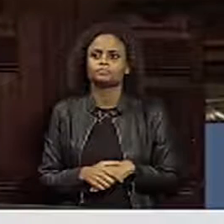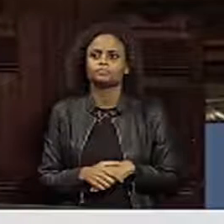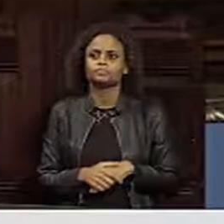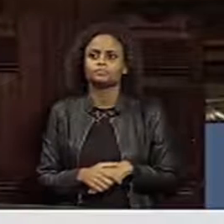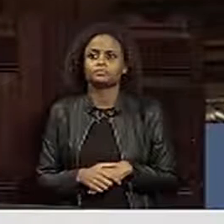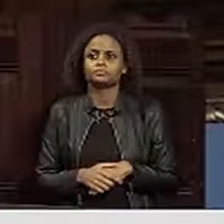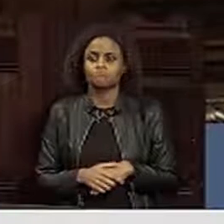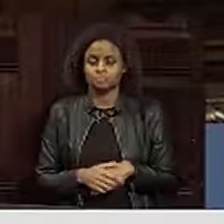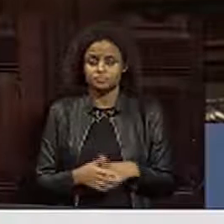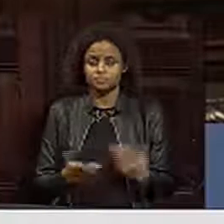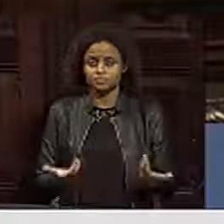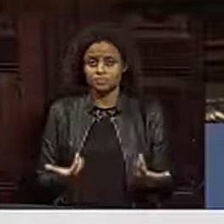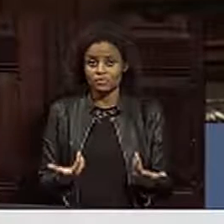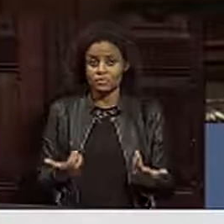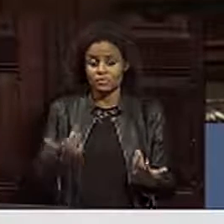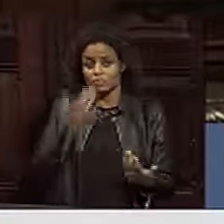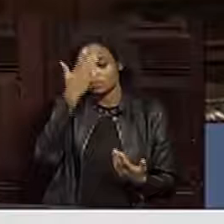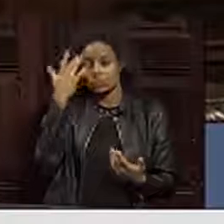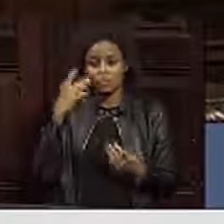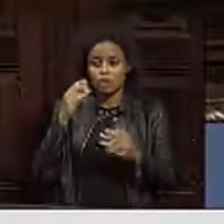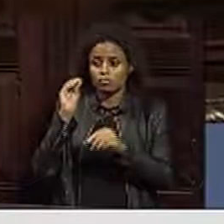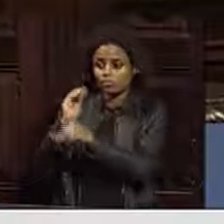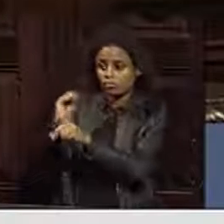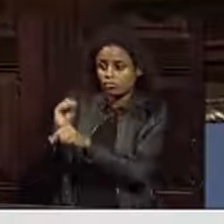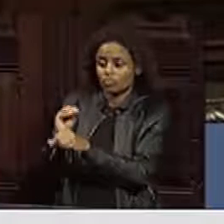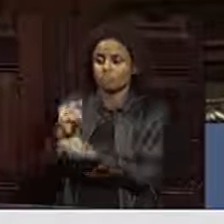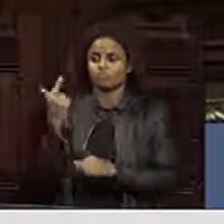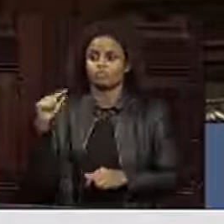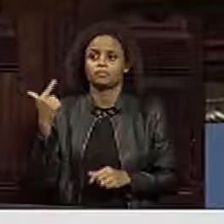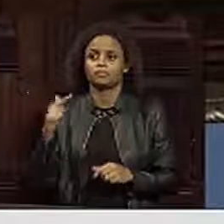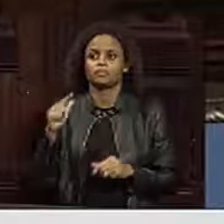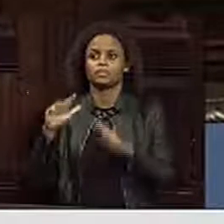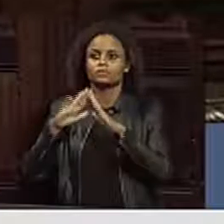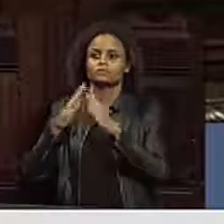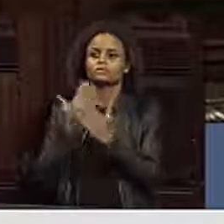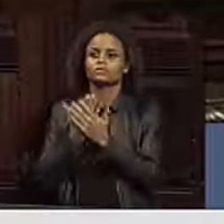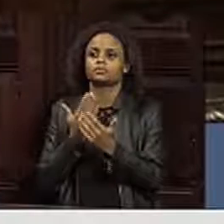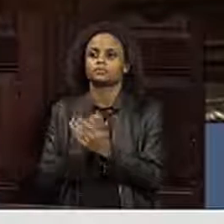deixar as escolas serem abandonadas.